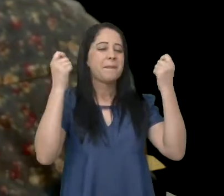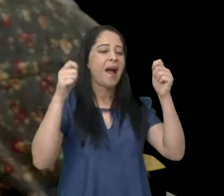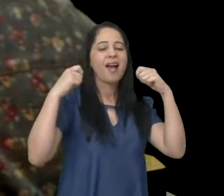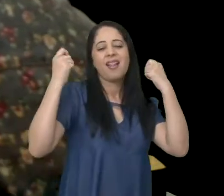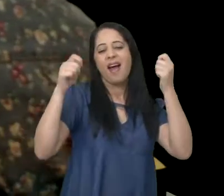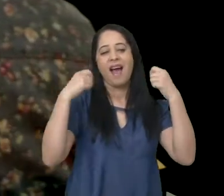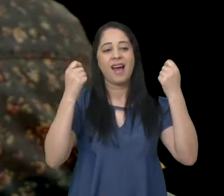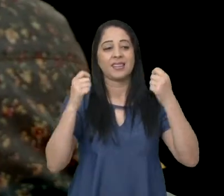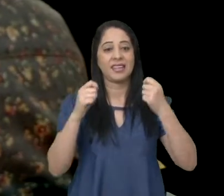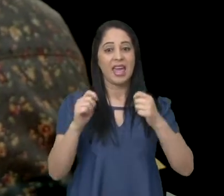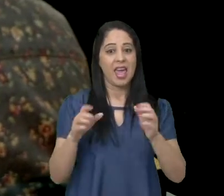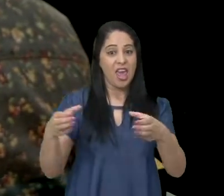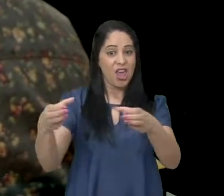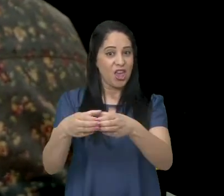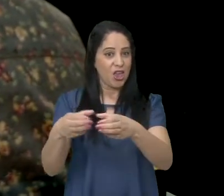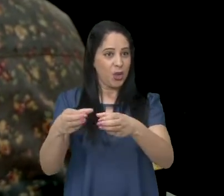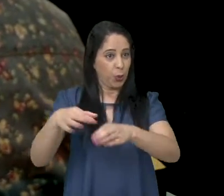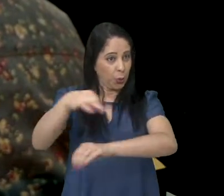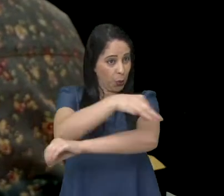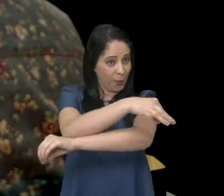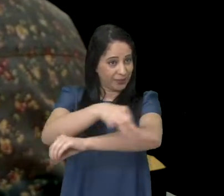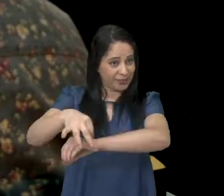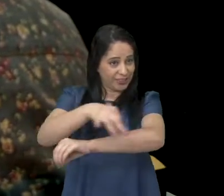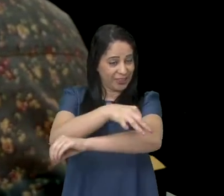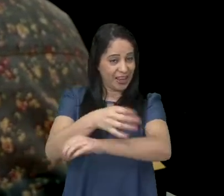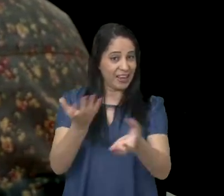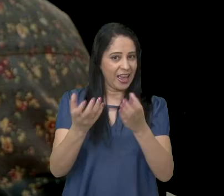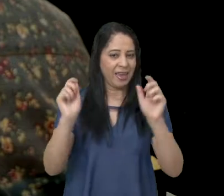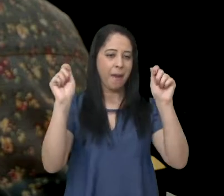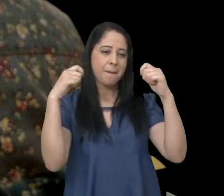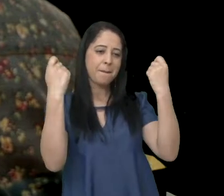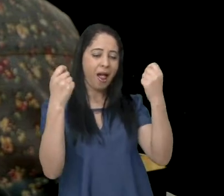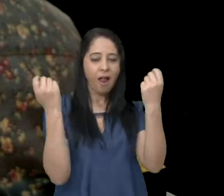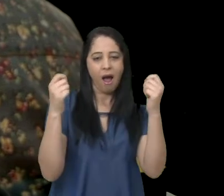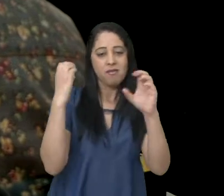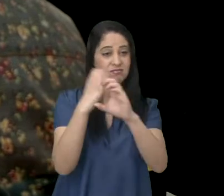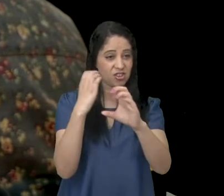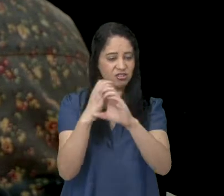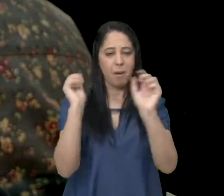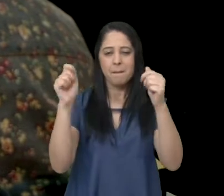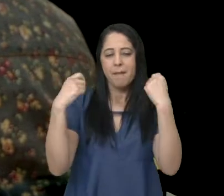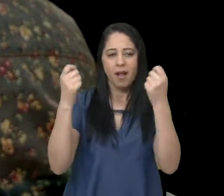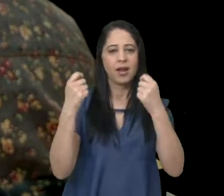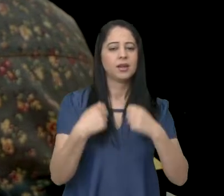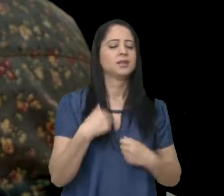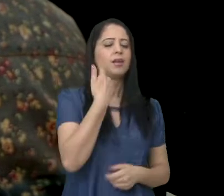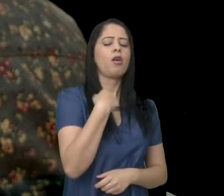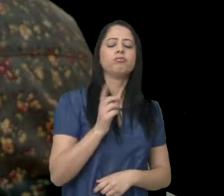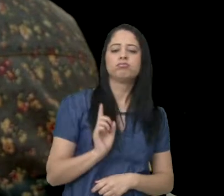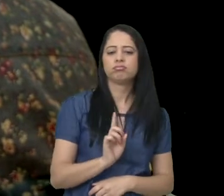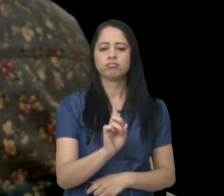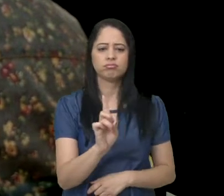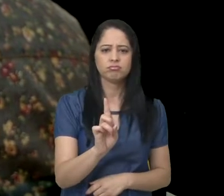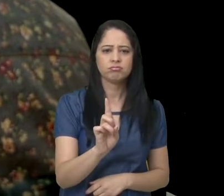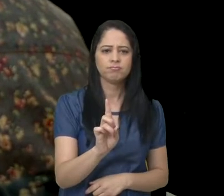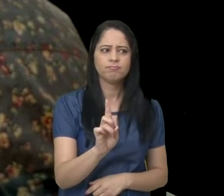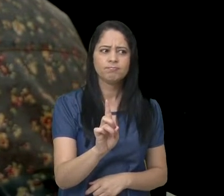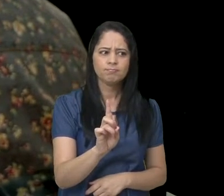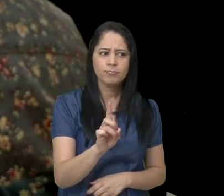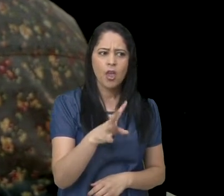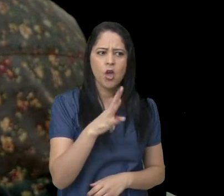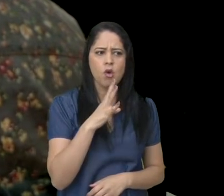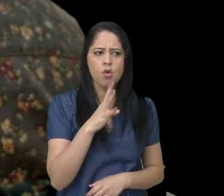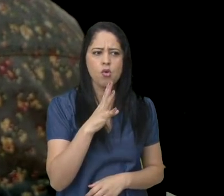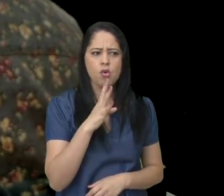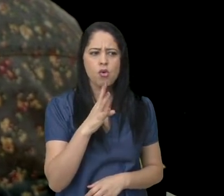da engenharia queria fazer essa atividade cultural. E, bom, foi aí que eu descobri e